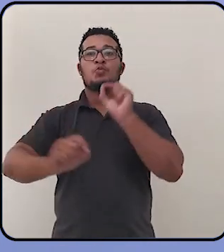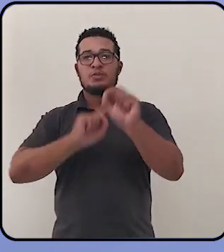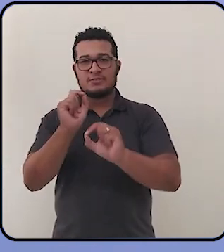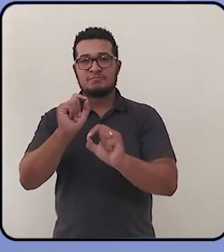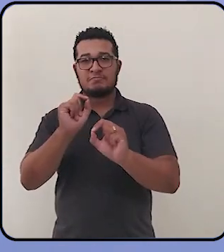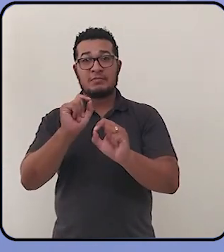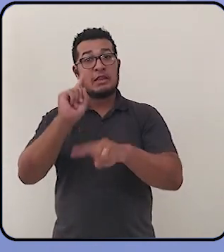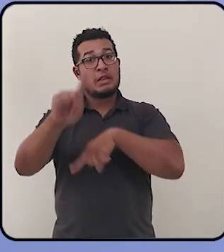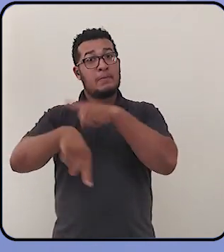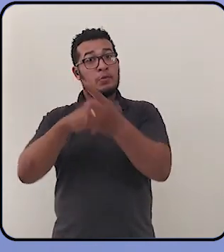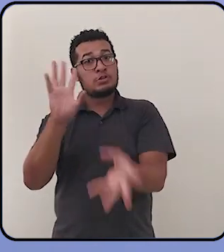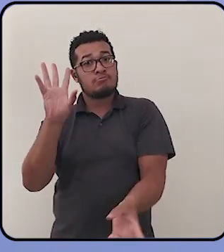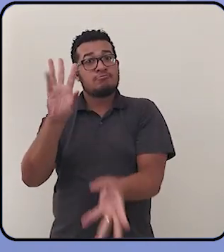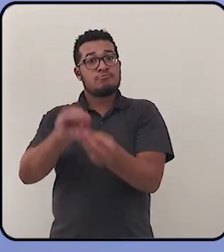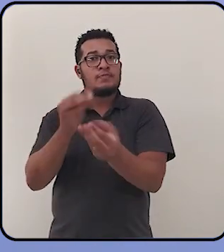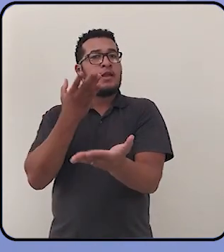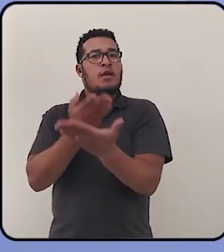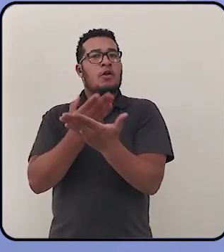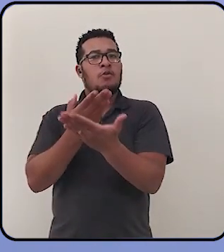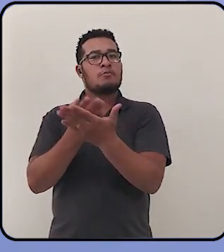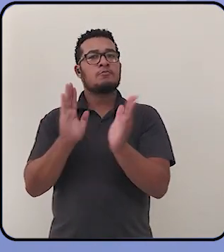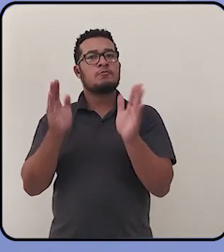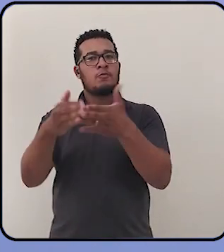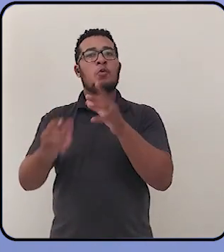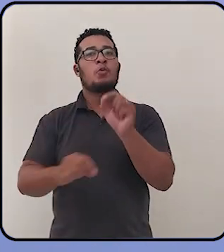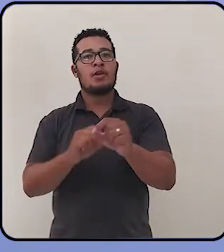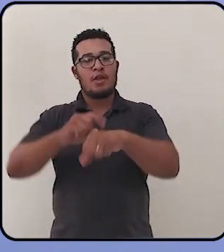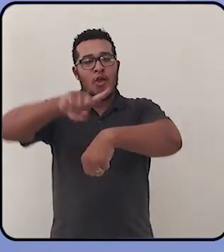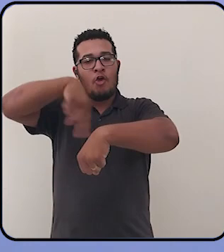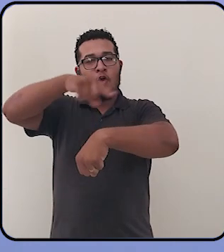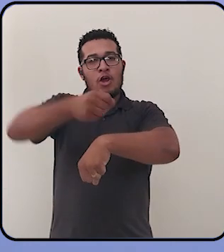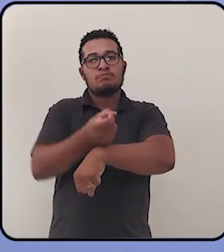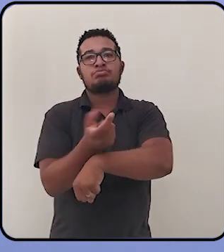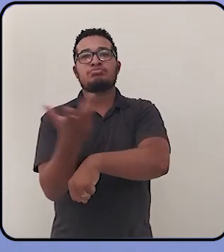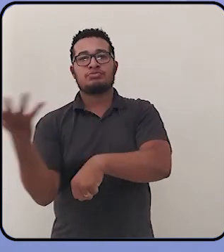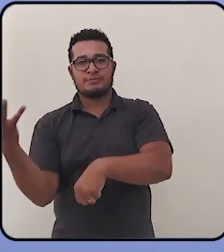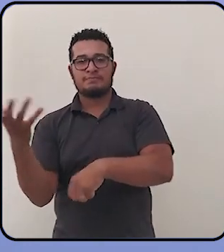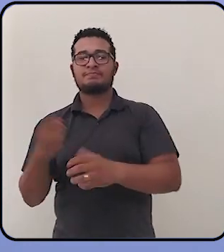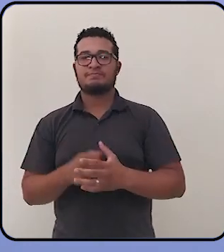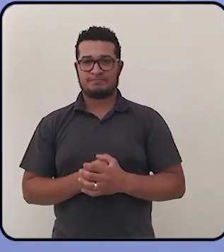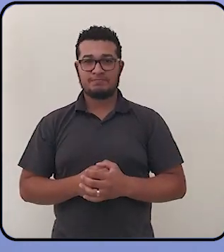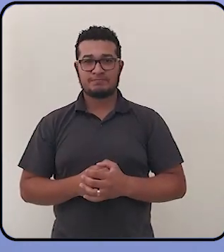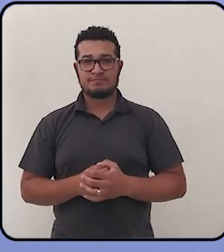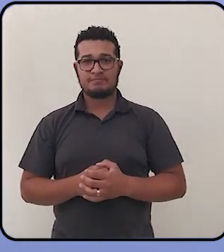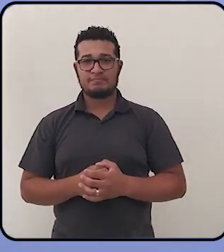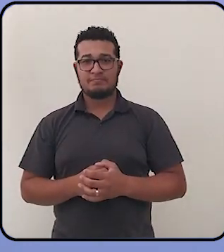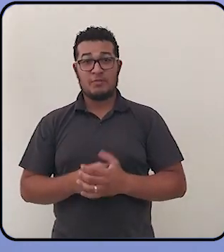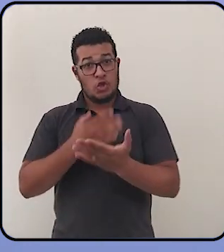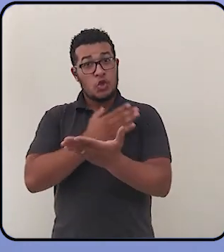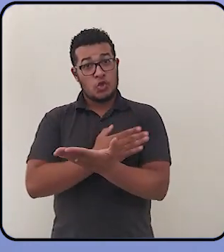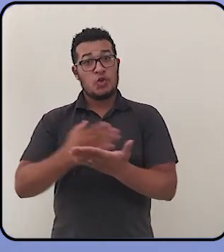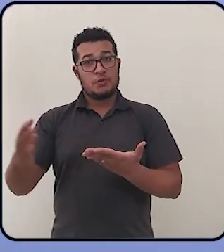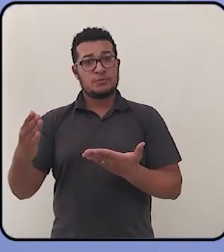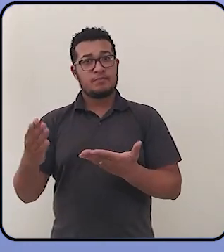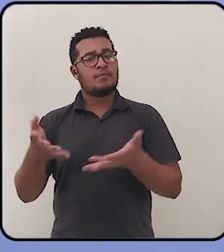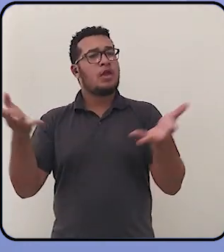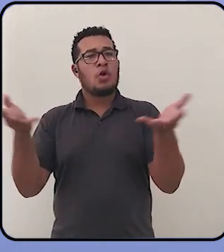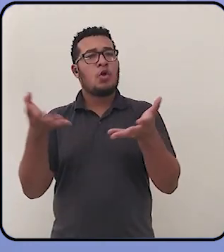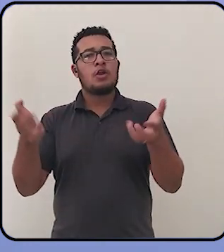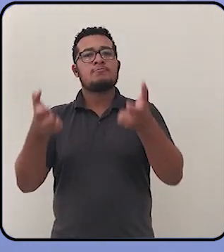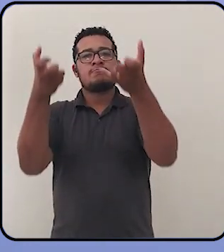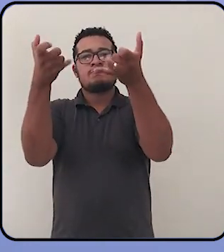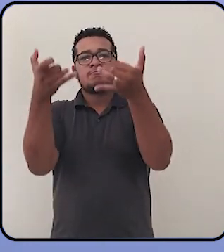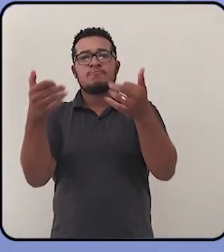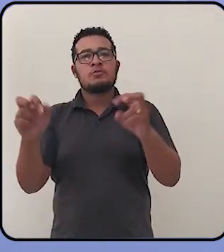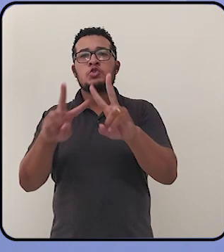fim, fechar a aula de hoje com fusos horários. Para começar, nós vamos